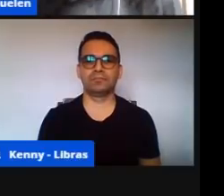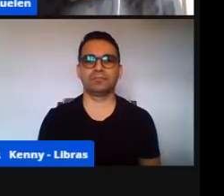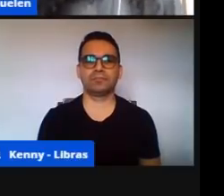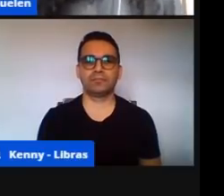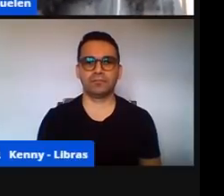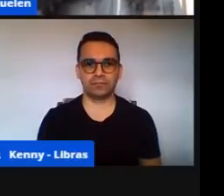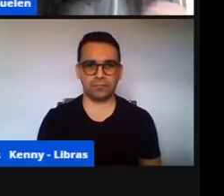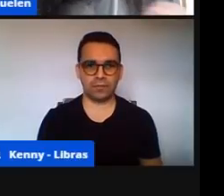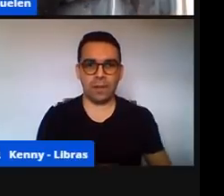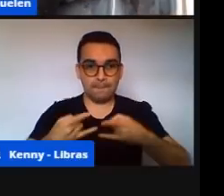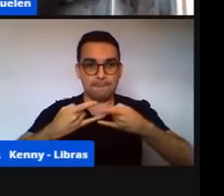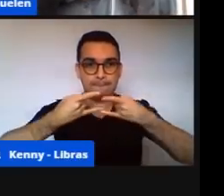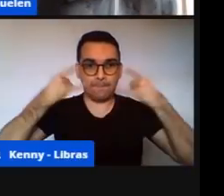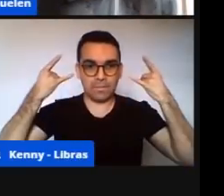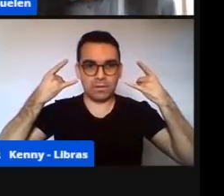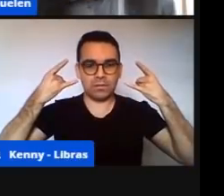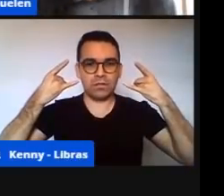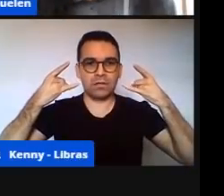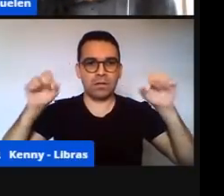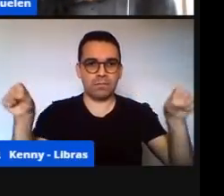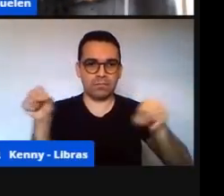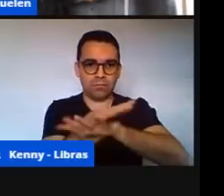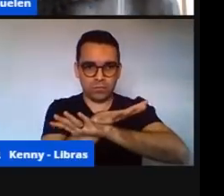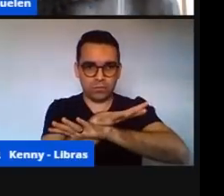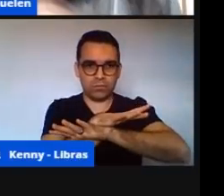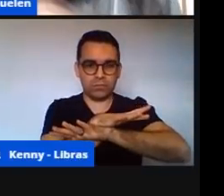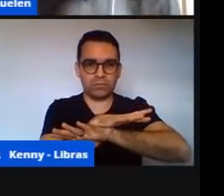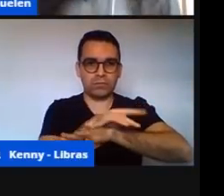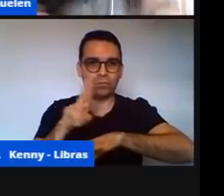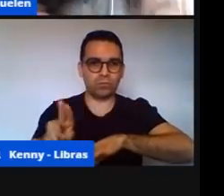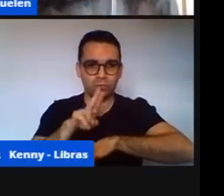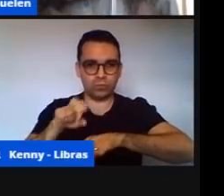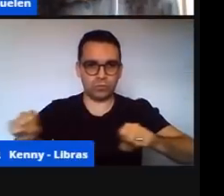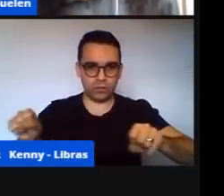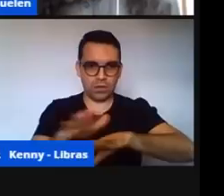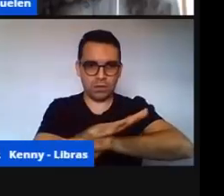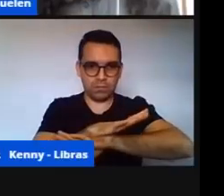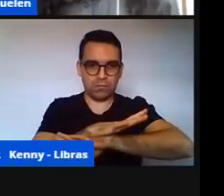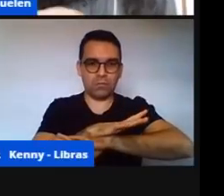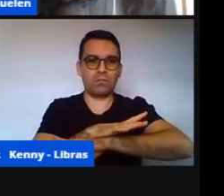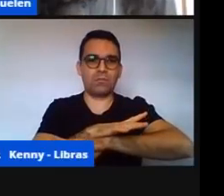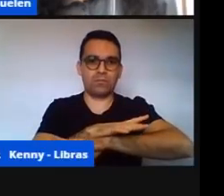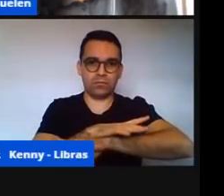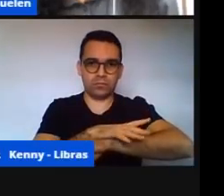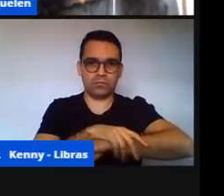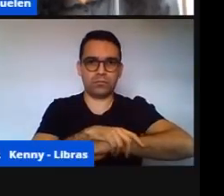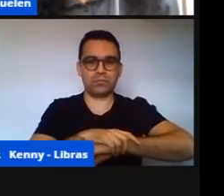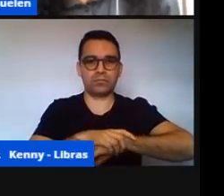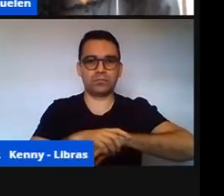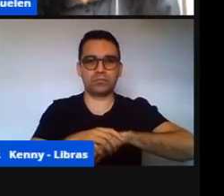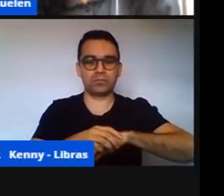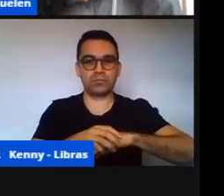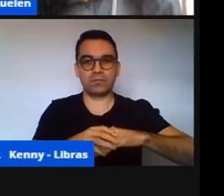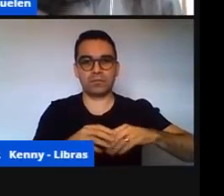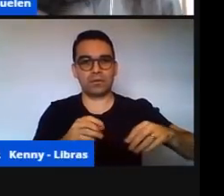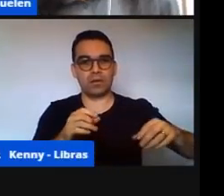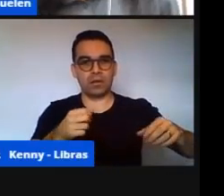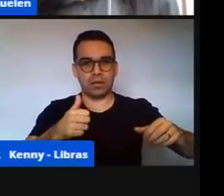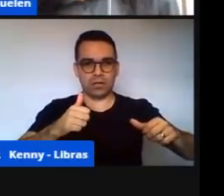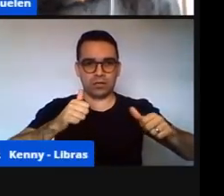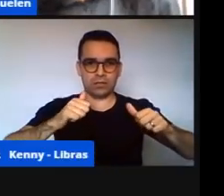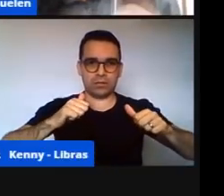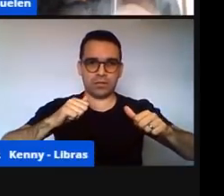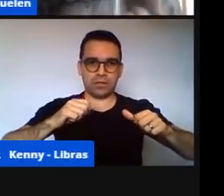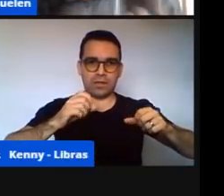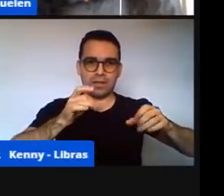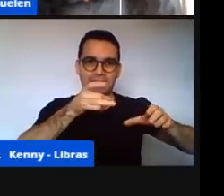máscara, você retire essa máscara pelo elástico, coloque essa máscara dentro de um saco plástico, leve para